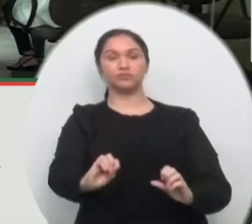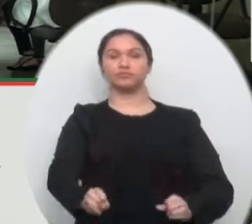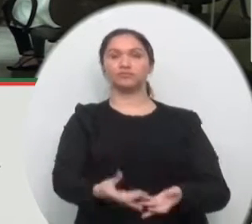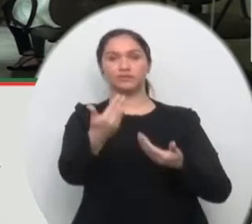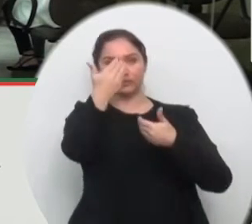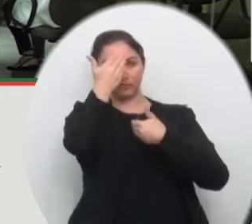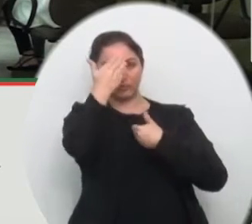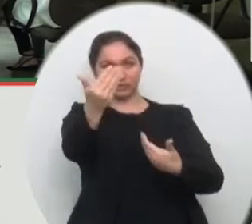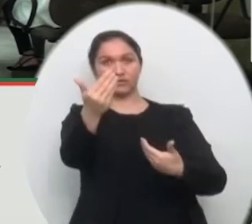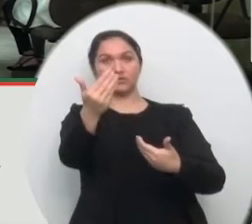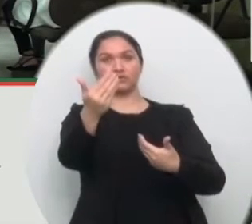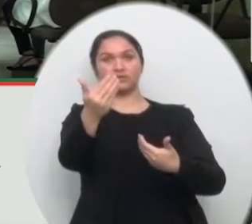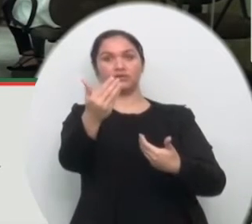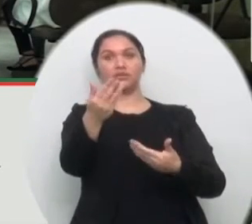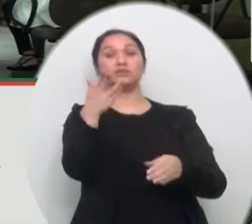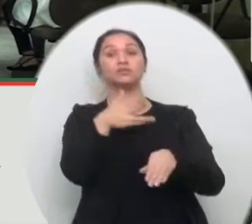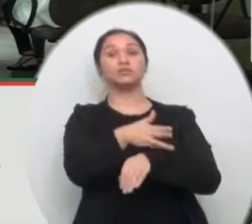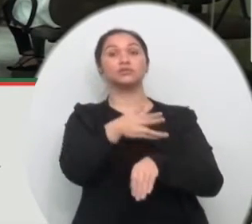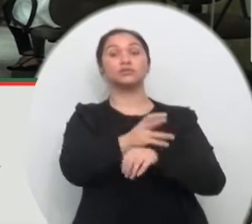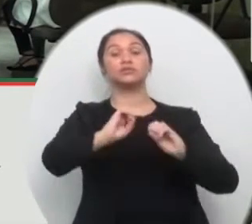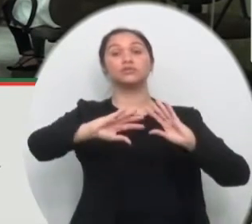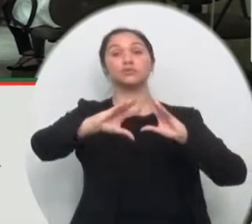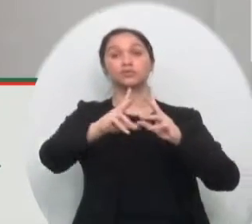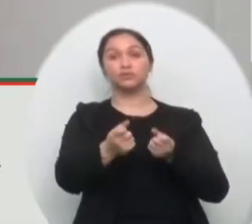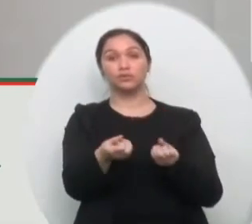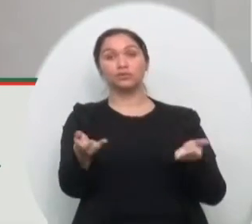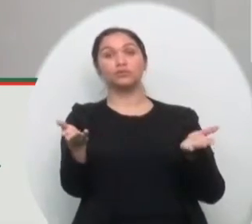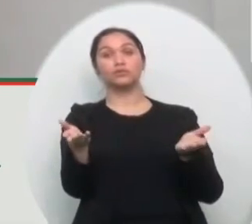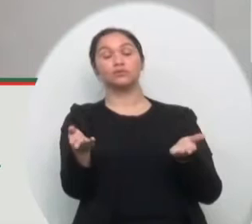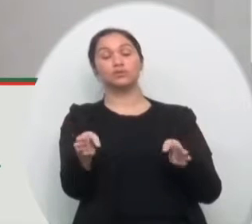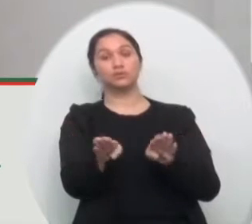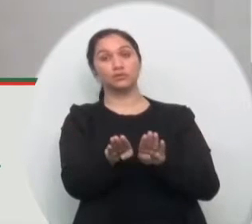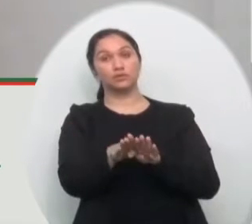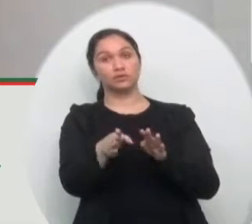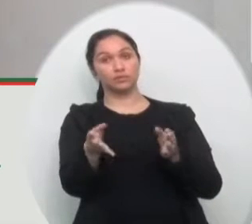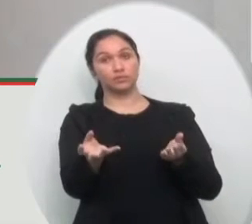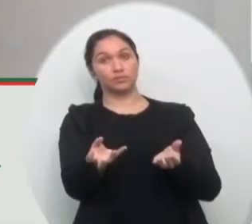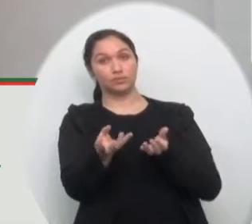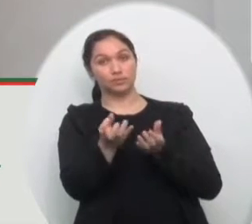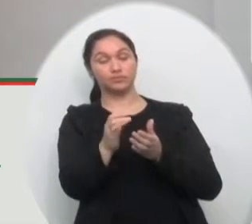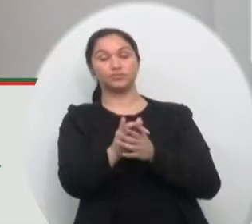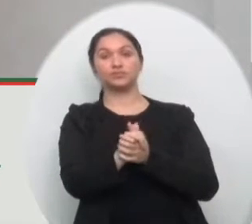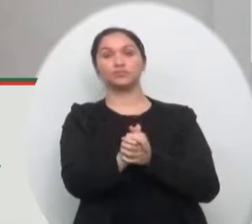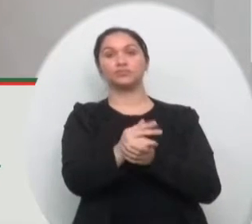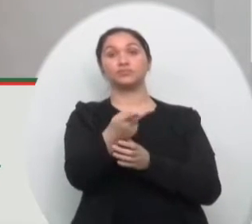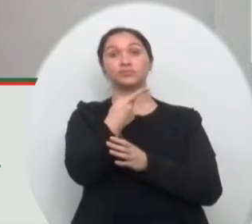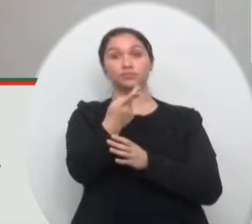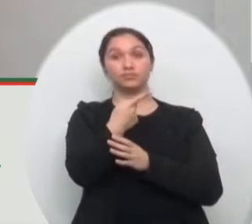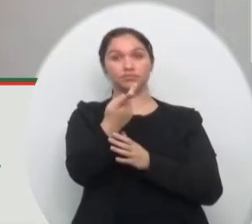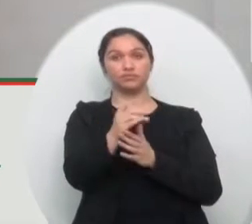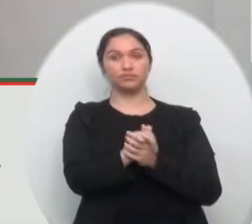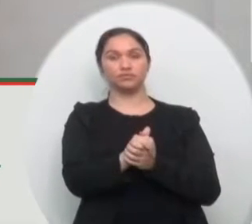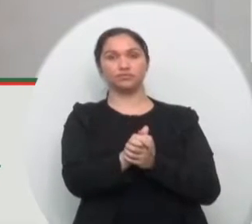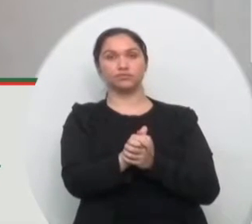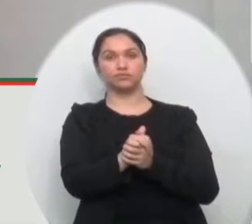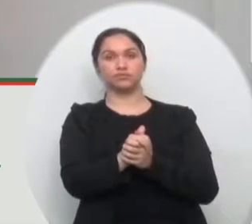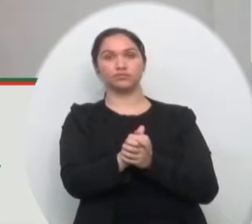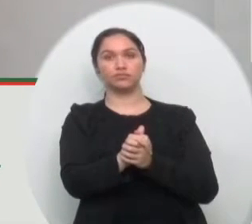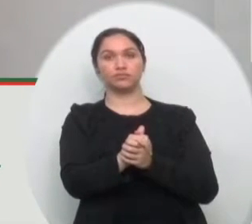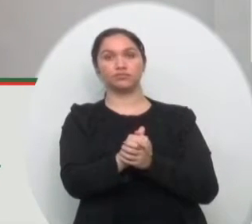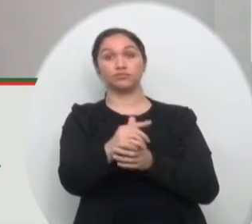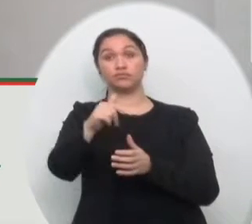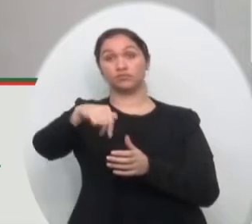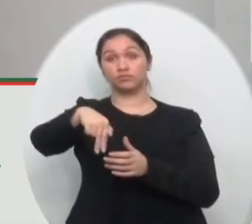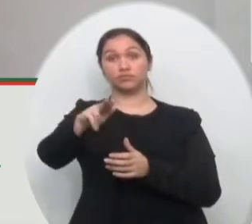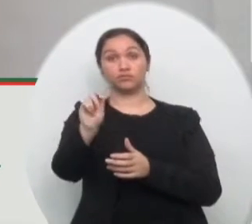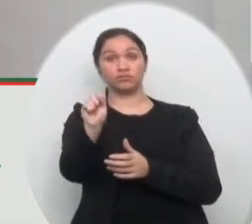para o sucesso do evento. Eu gostaria de compartilhar aqui a enorme quantidade, senhor presidente, e qualidade das